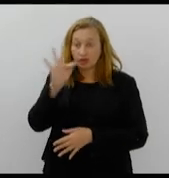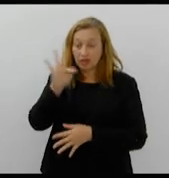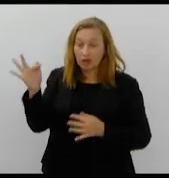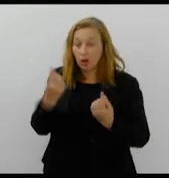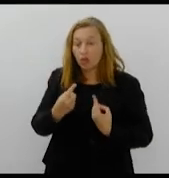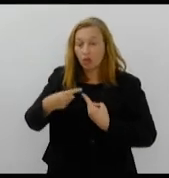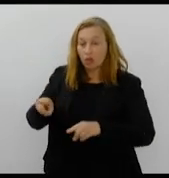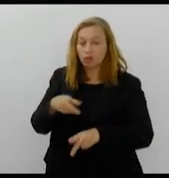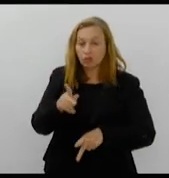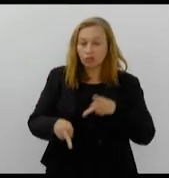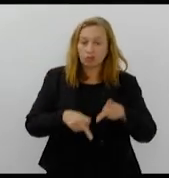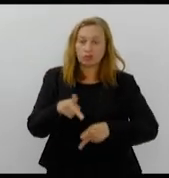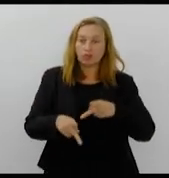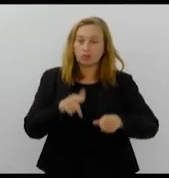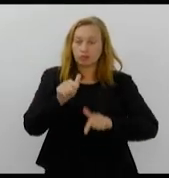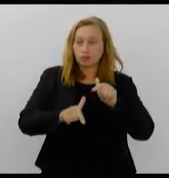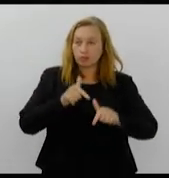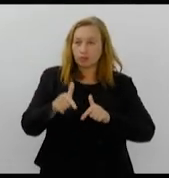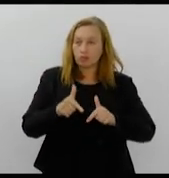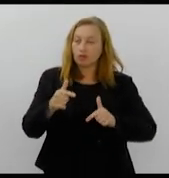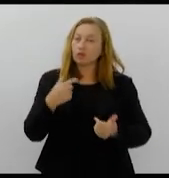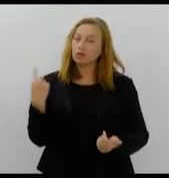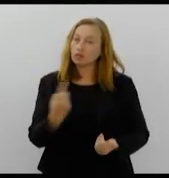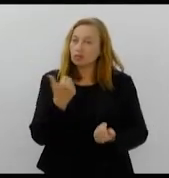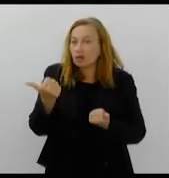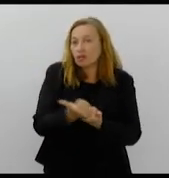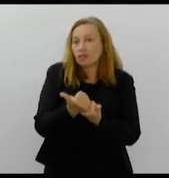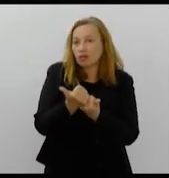nossa solidariedade e fica aqui o nosso apoio